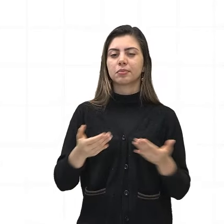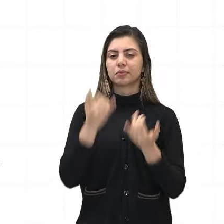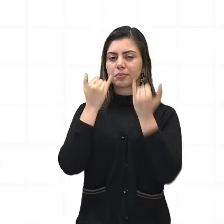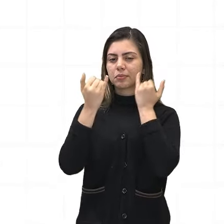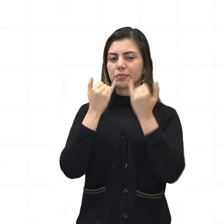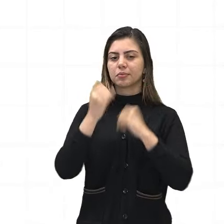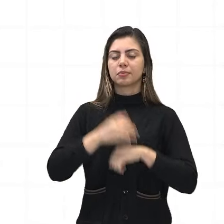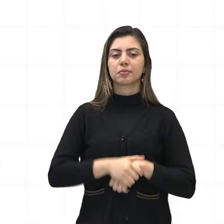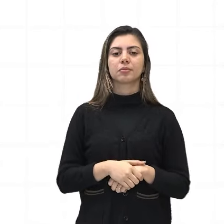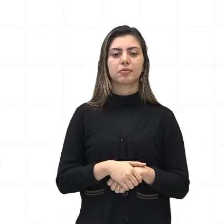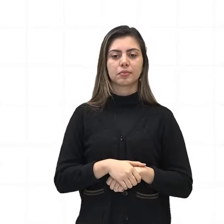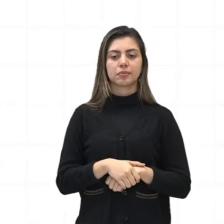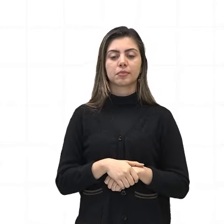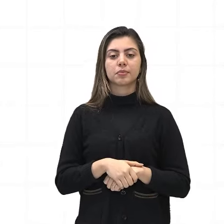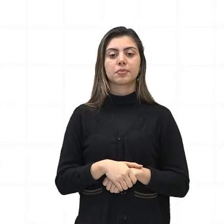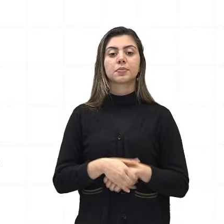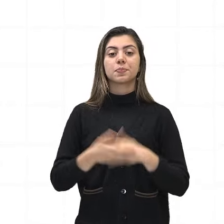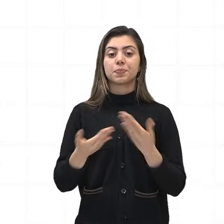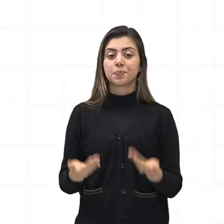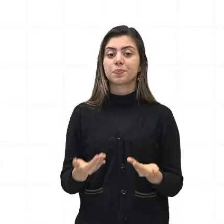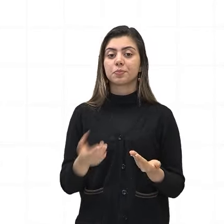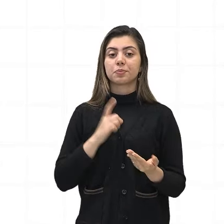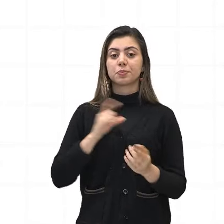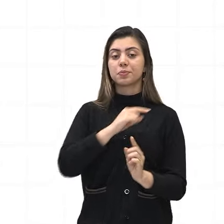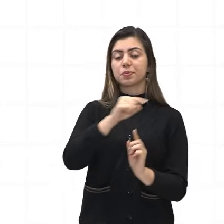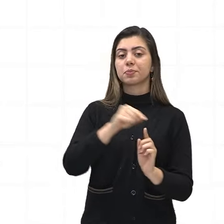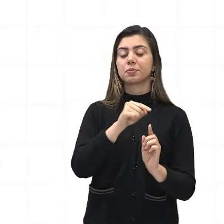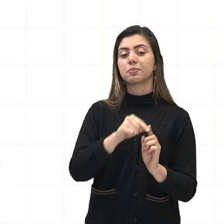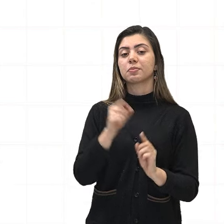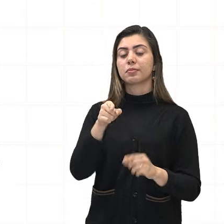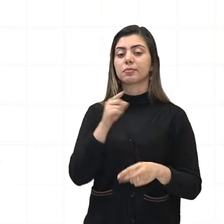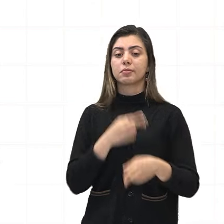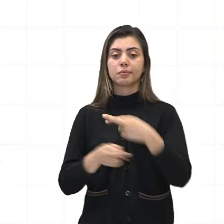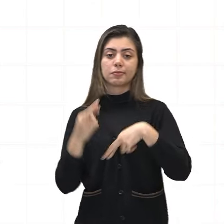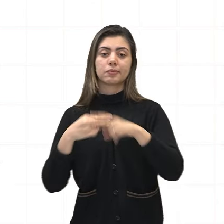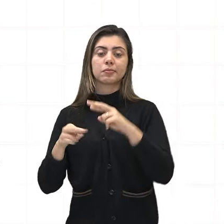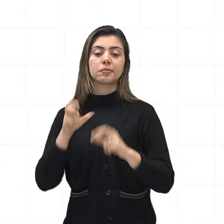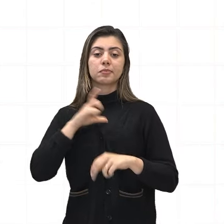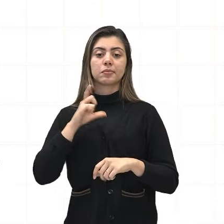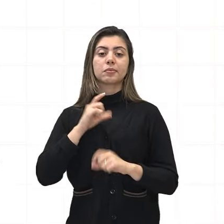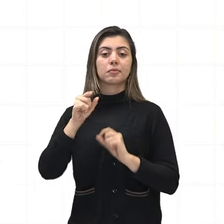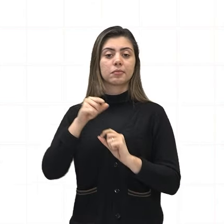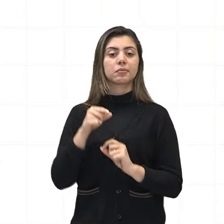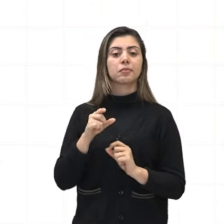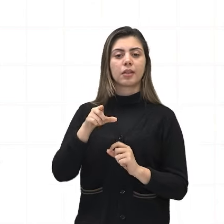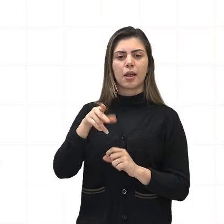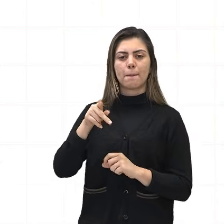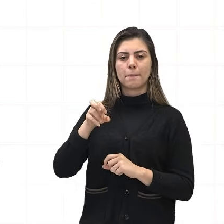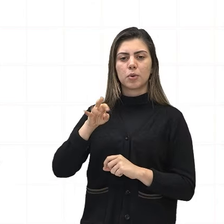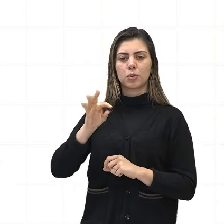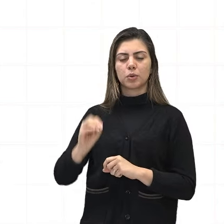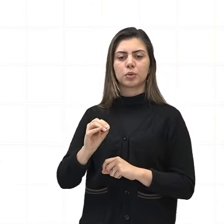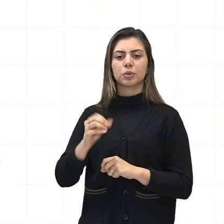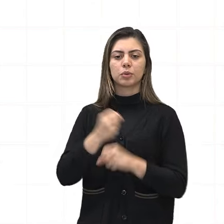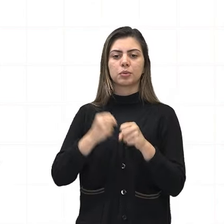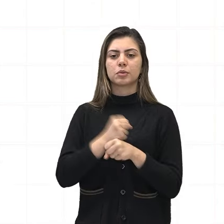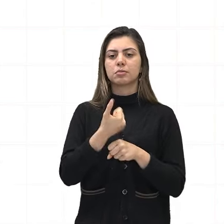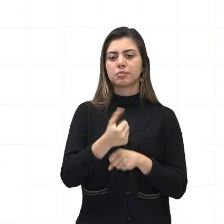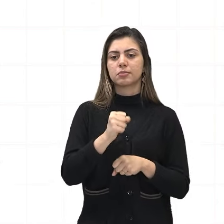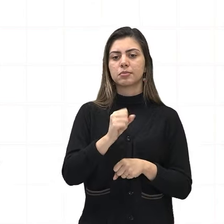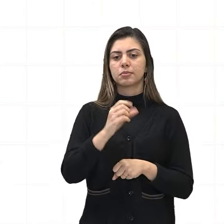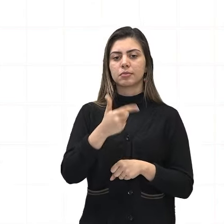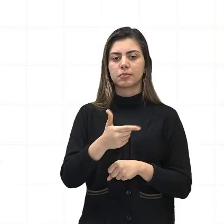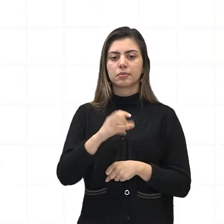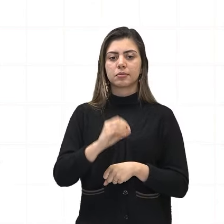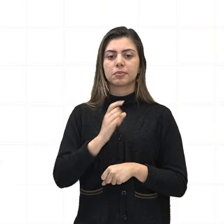respeito. Origens e objetivos. A Revolução Liberal do Porto, ocorrida em 1820, foi um movimento de caráter liberal